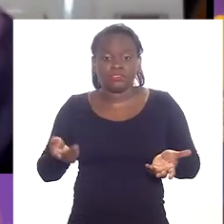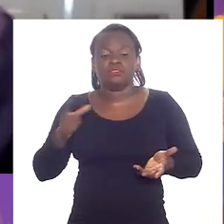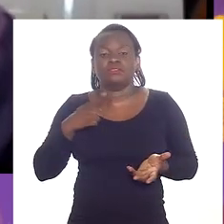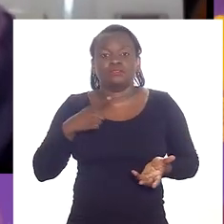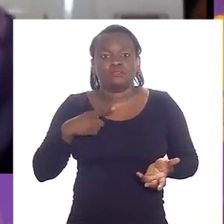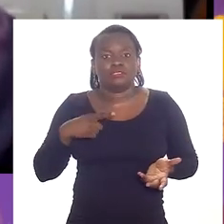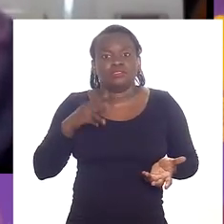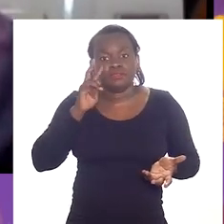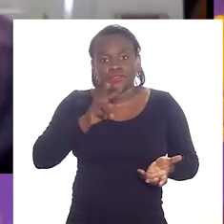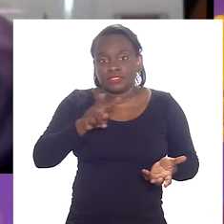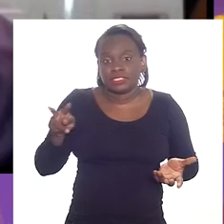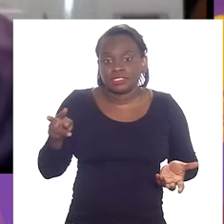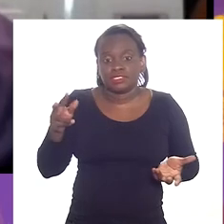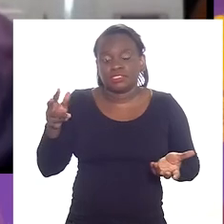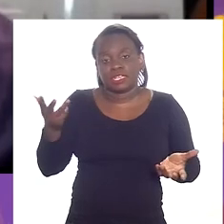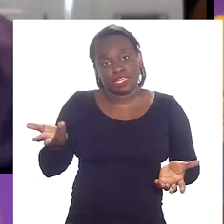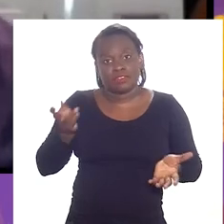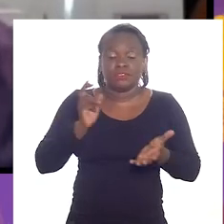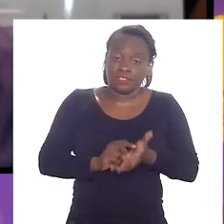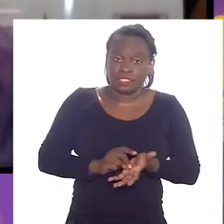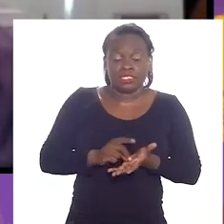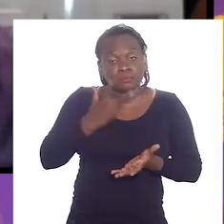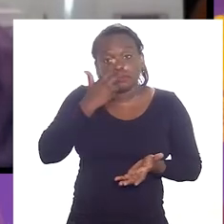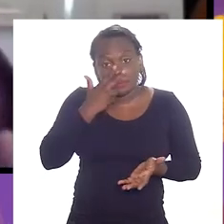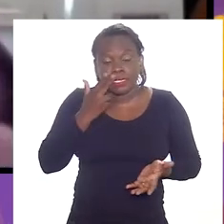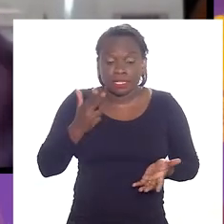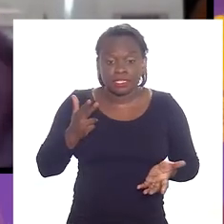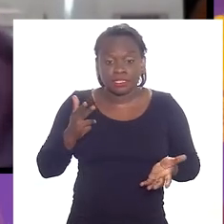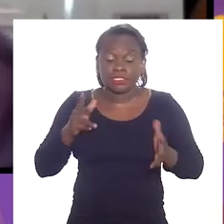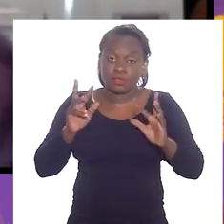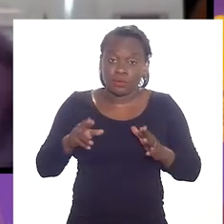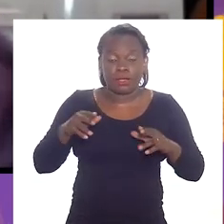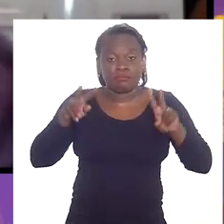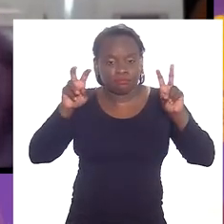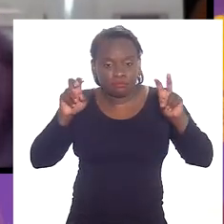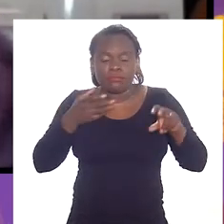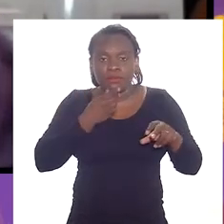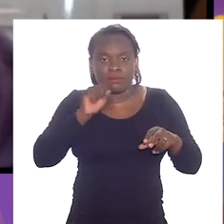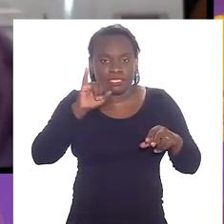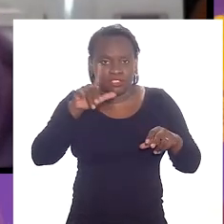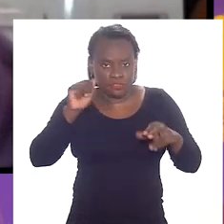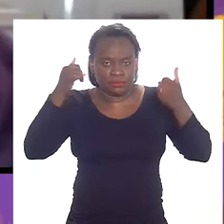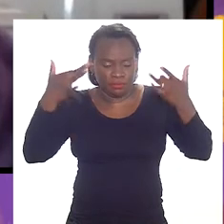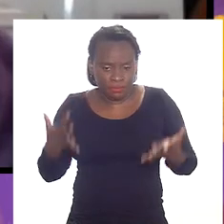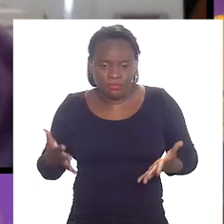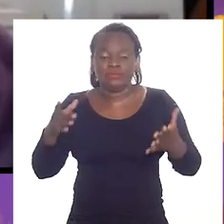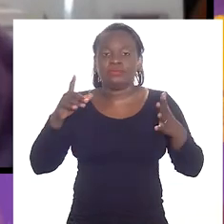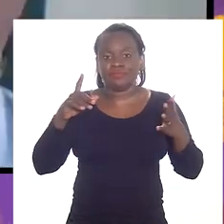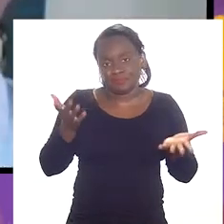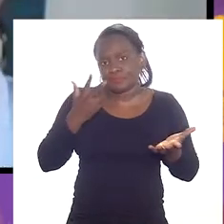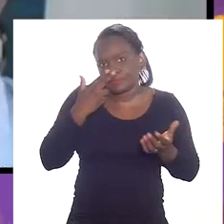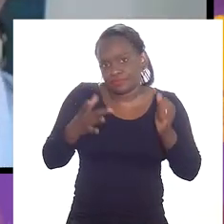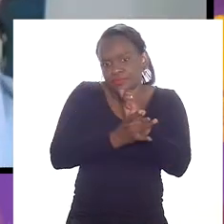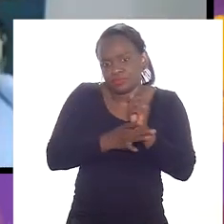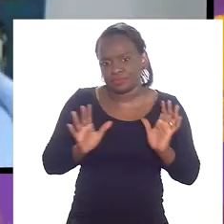do vôlei. Se elegeu a cidade de Saquarema e criou uma bolha para praticar o vôlei, não foi assim? Na Sim. liga feminina, Exatamente. Na